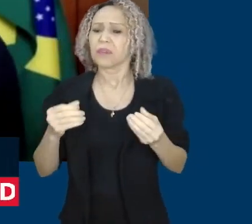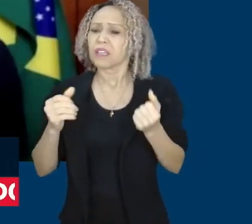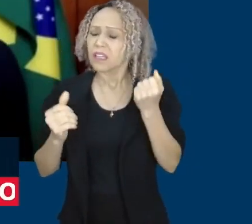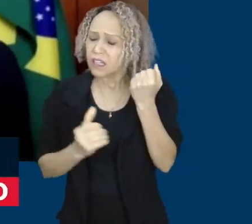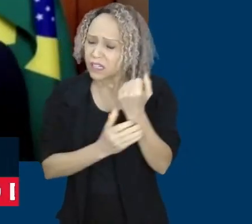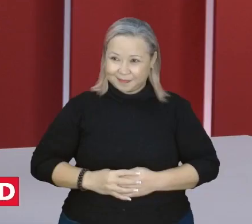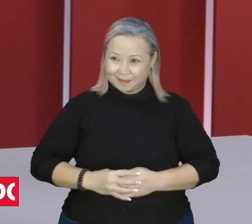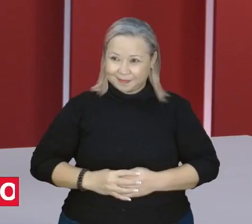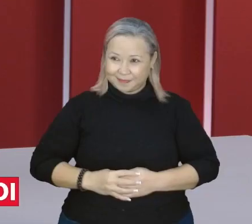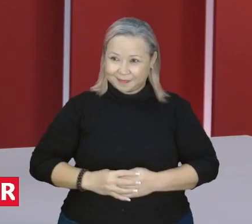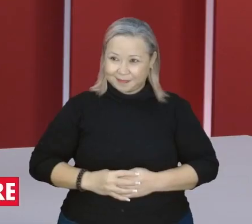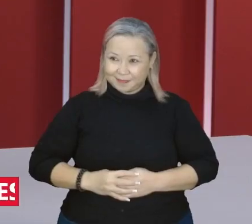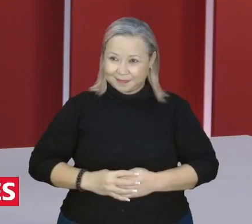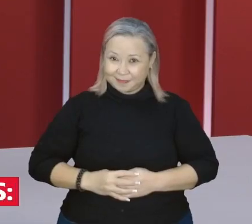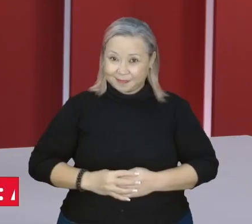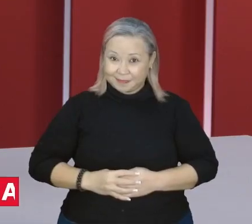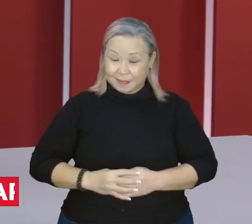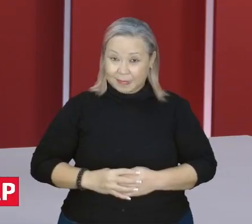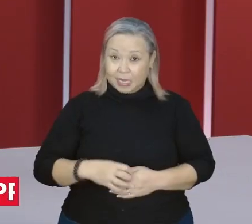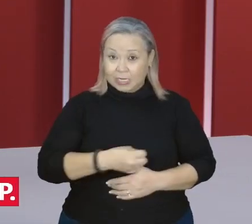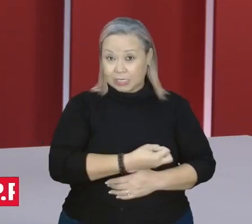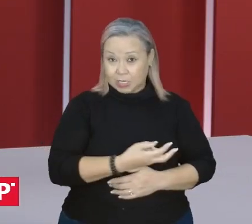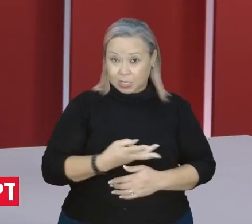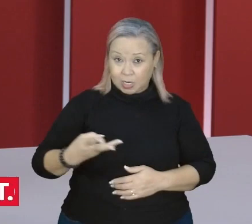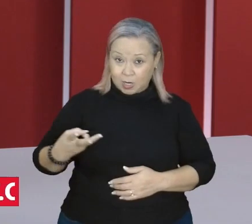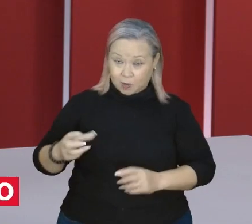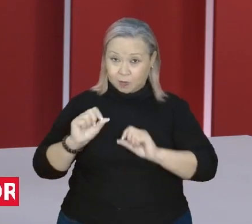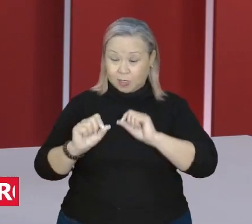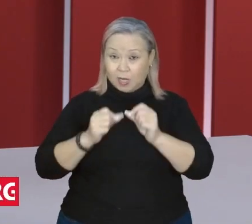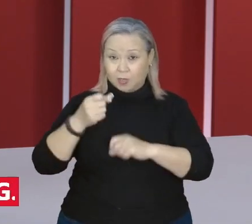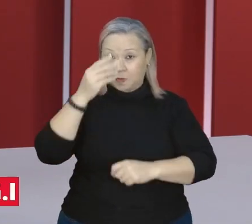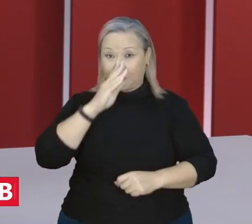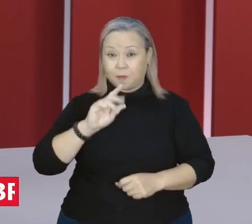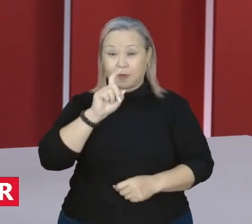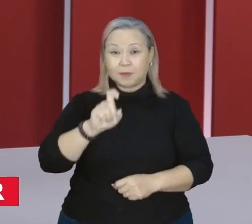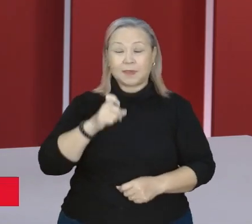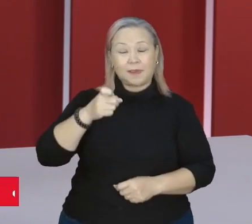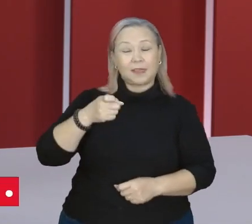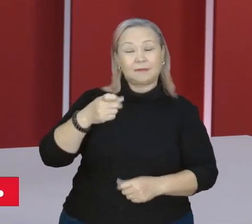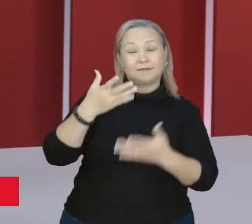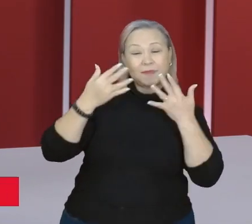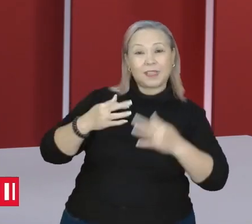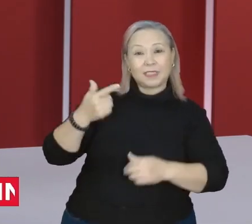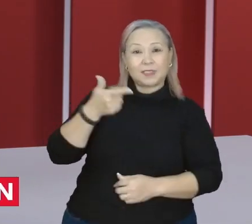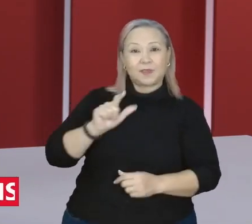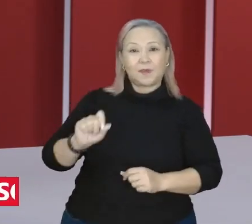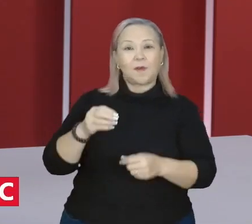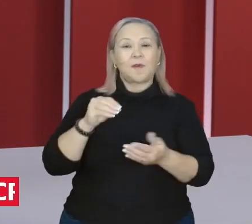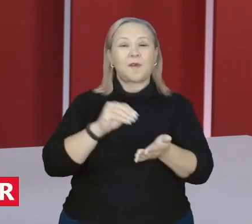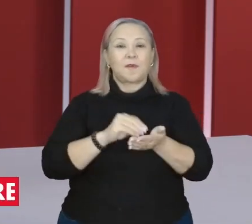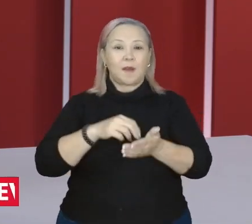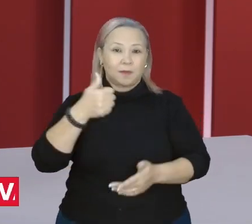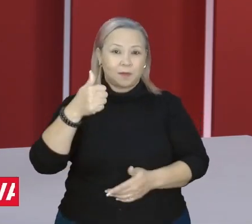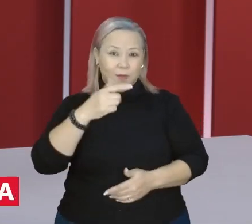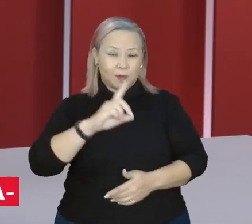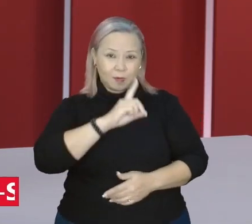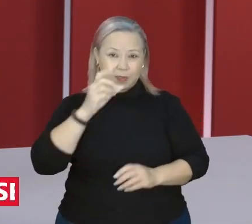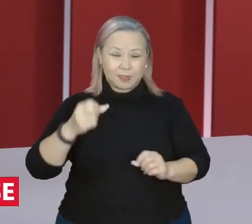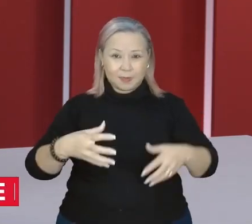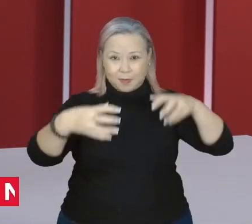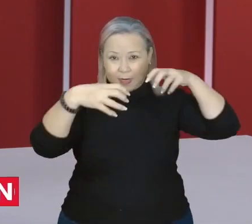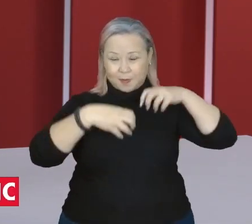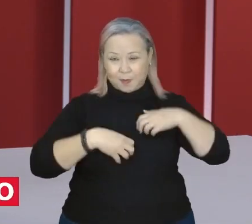outras metas sociais. Na contagem regressiva para o Brasil ser feliz de novo, faltam 12 dias para a posse